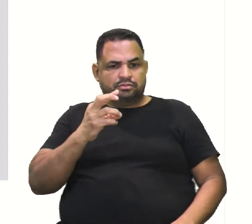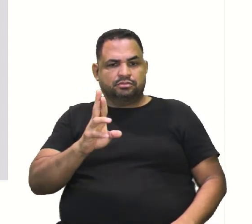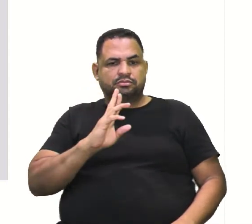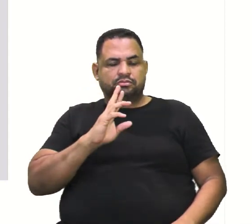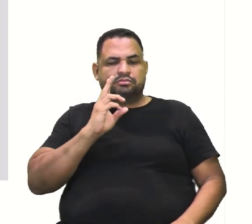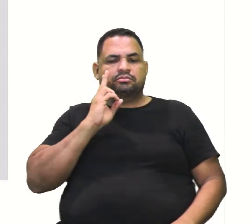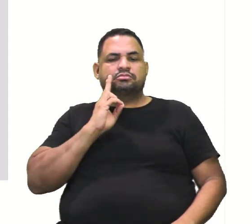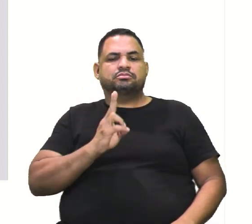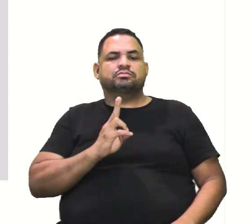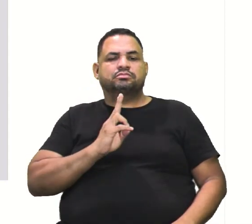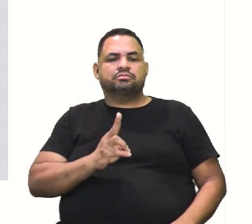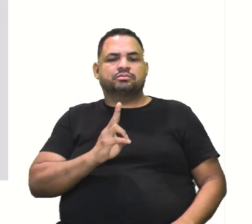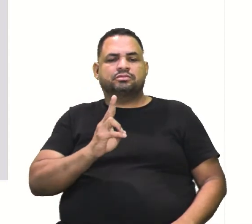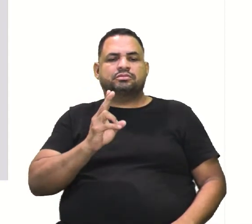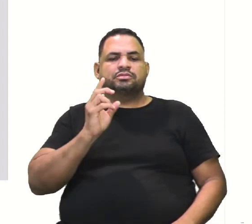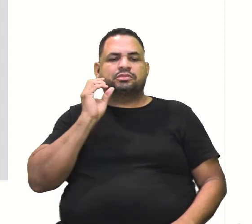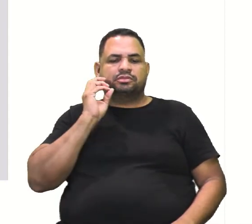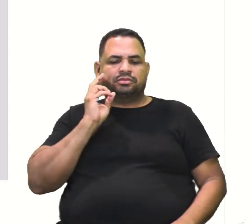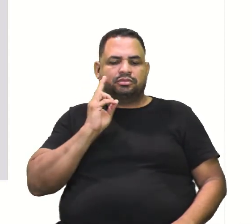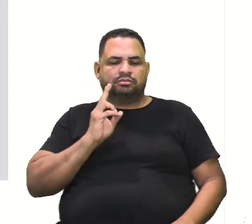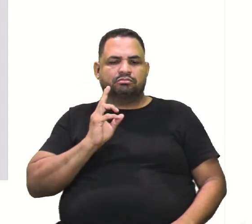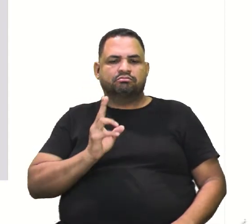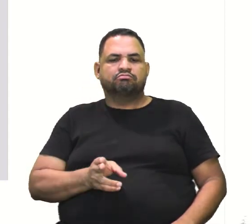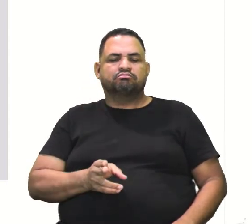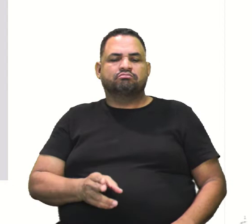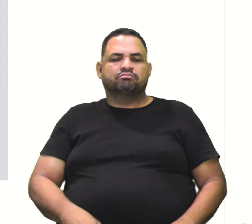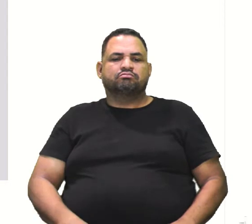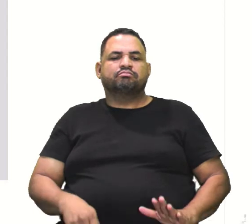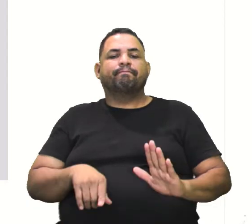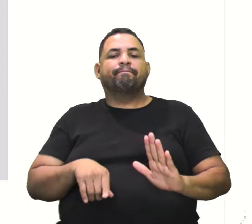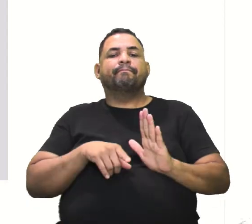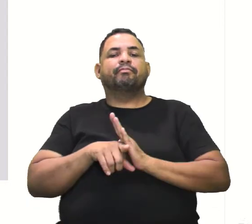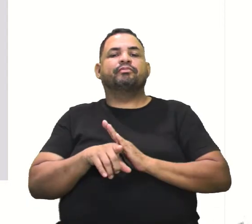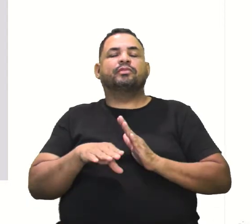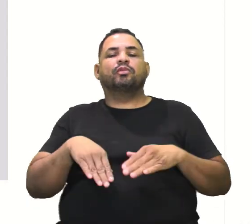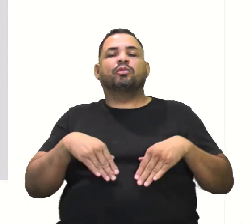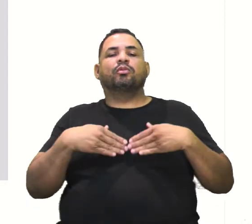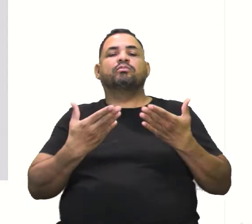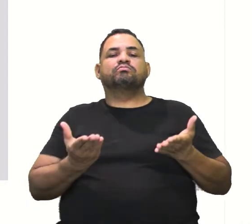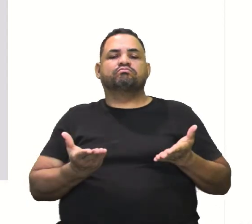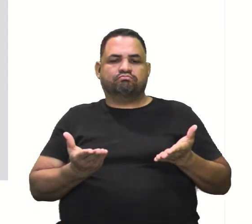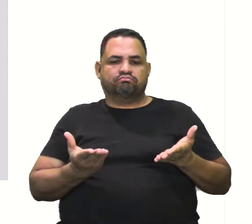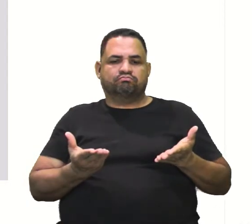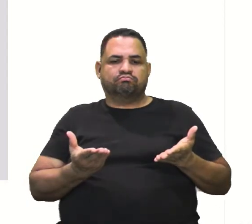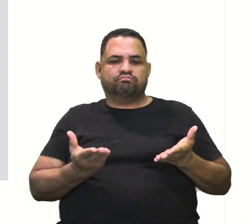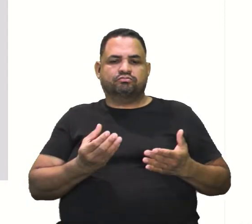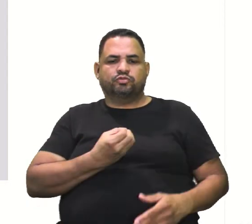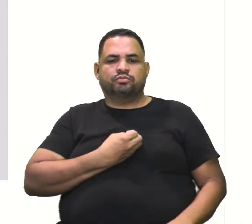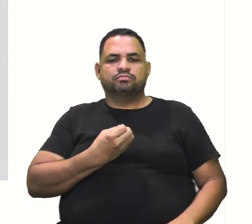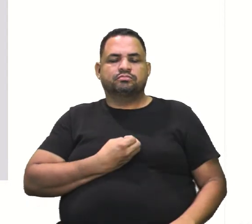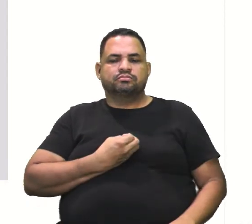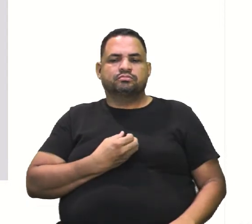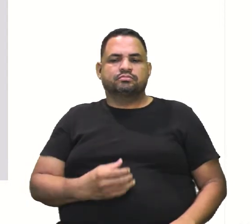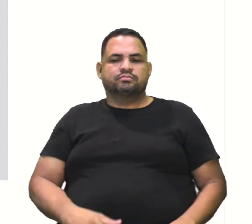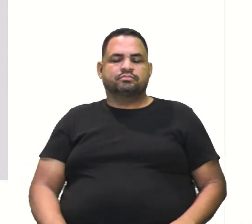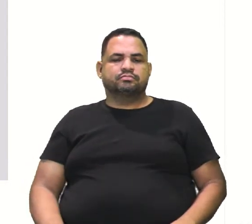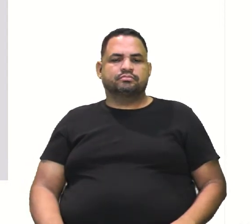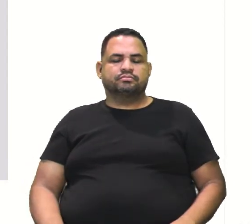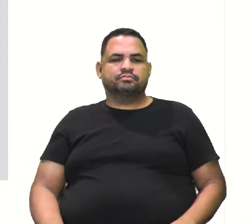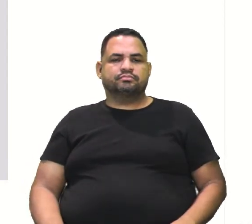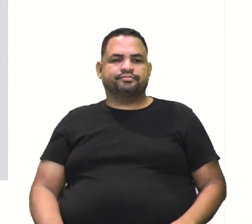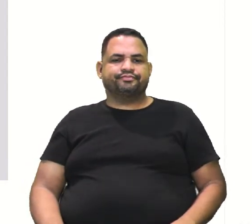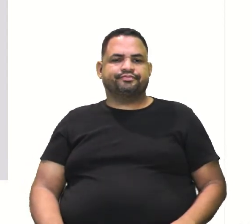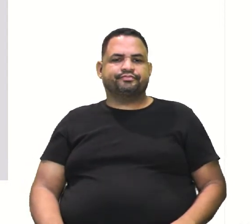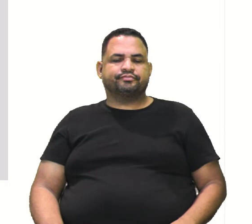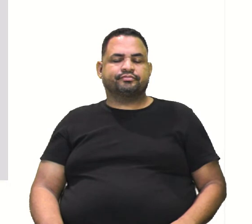será sempre a mesma. E a pergunta é, que número é esse? Vamos de